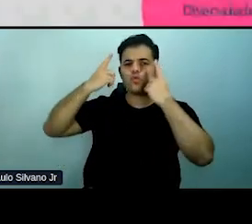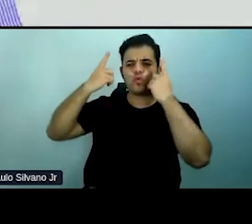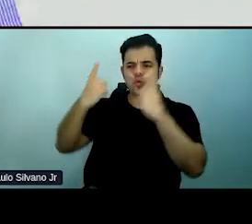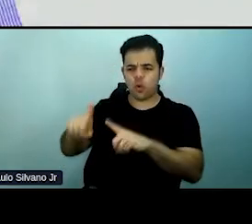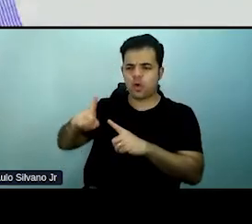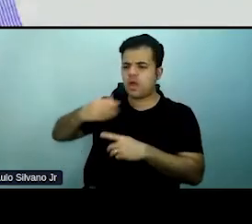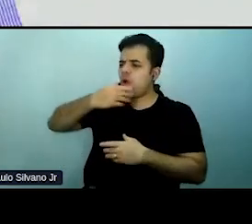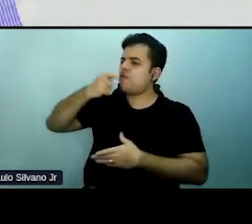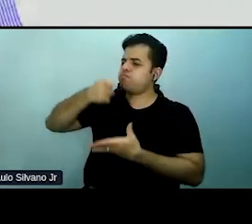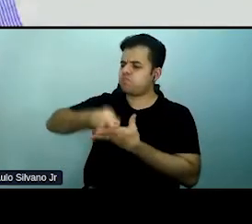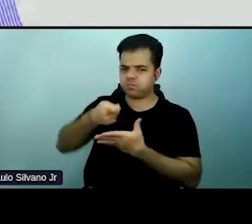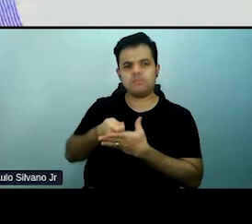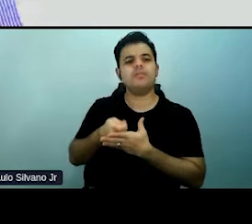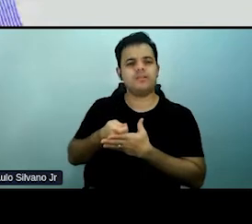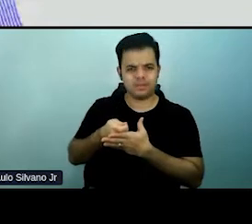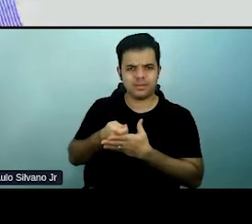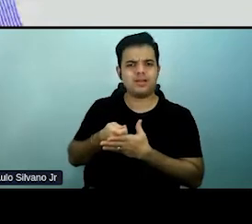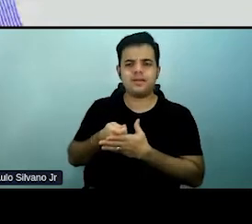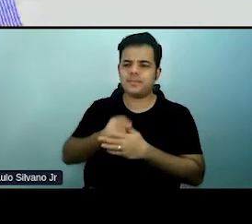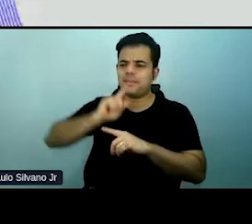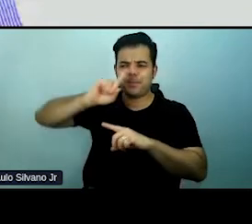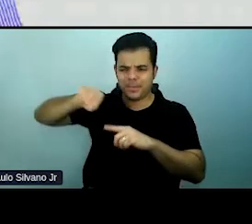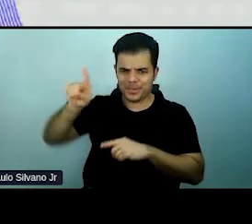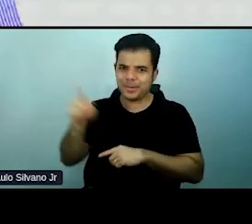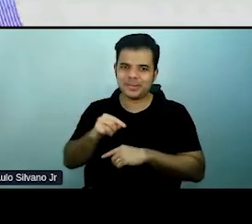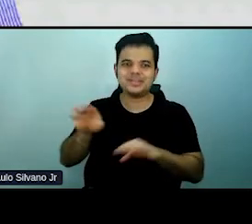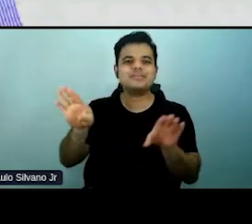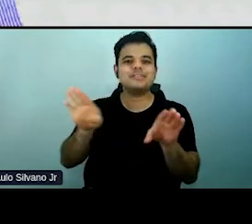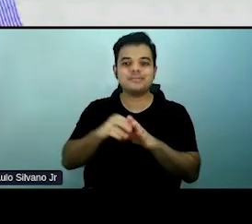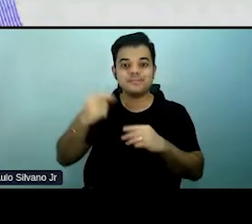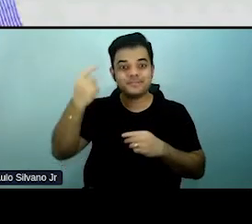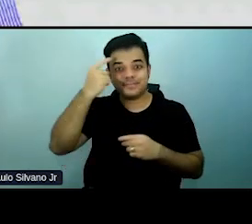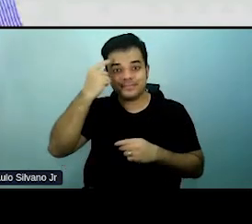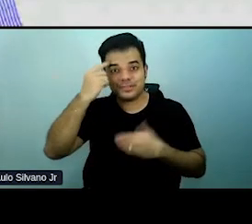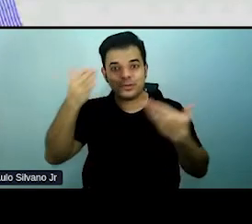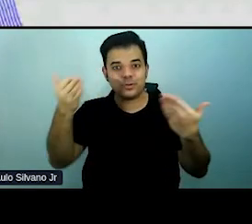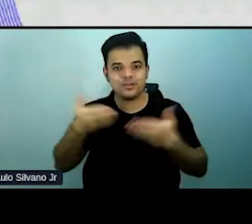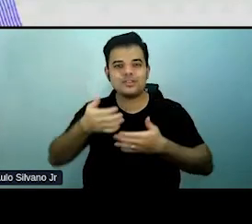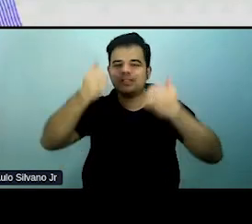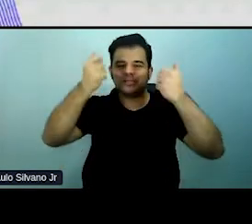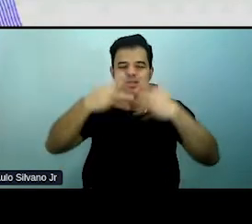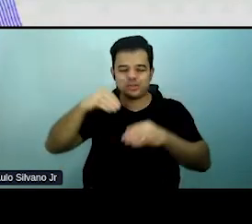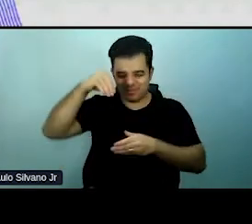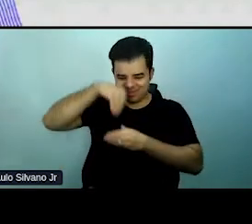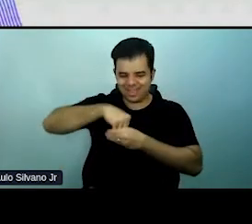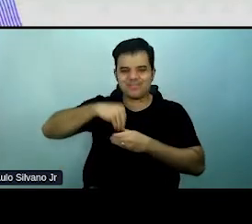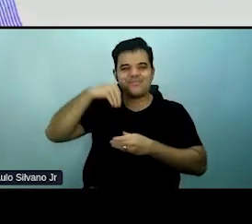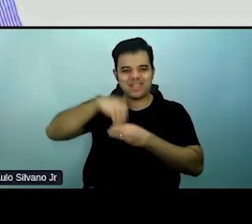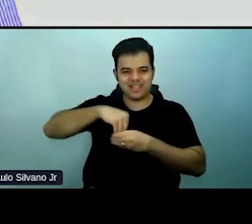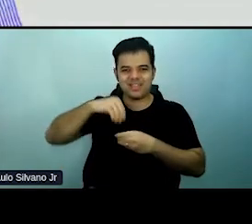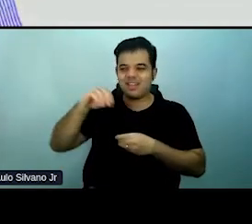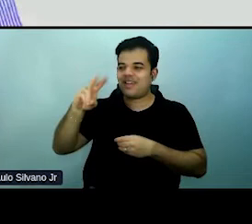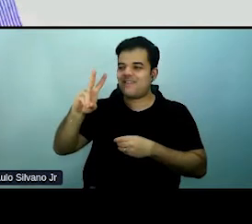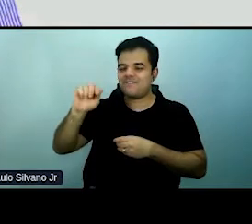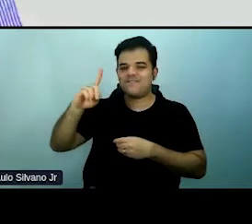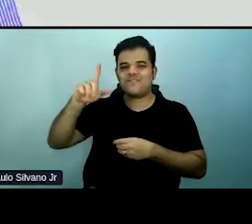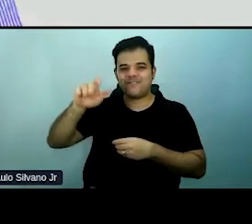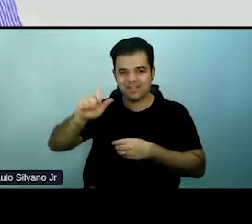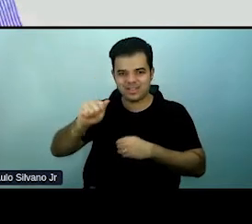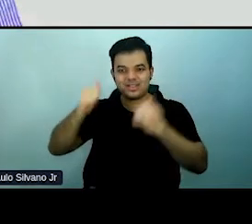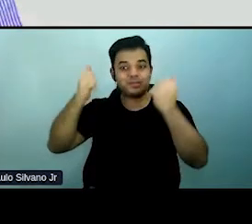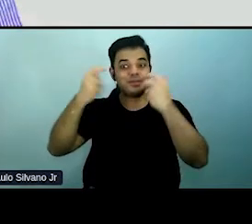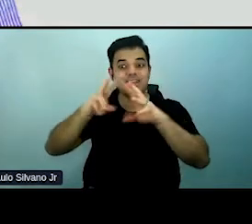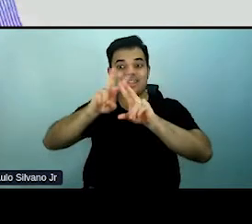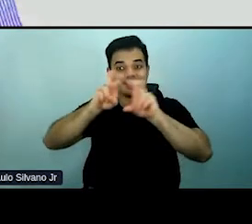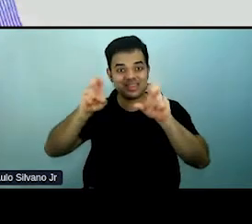é muito pensando nessa questão. E a gente pensando hoje, até então, a gente está falando de coisas internas. A Wanda vai trazer também algumas questões que a gente